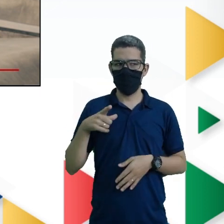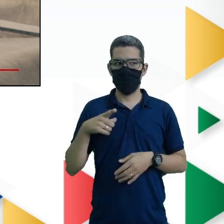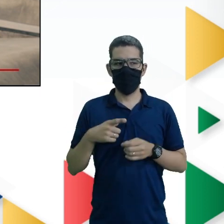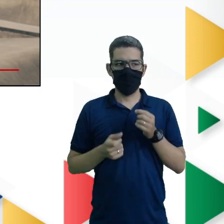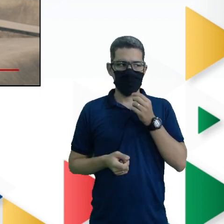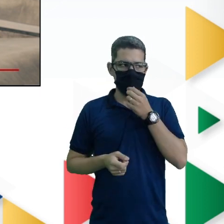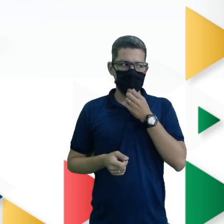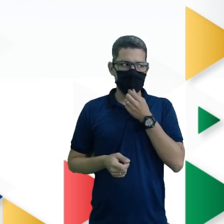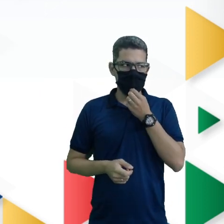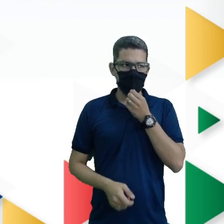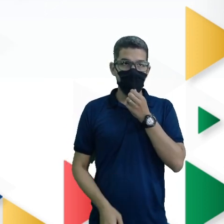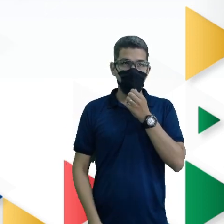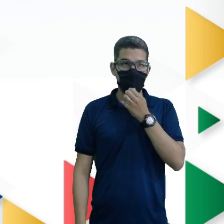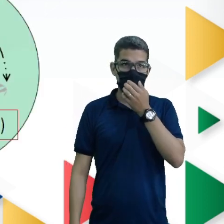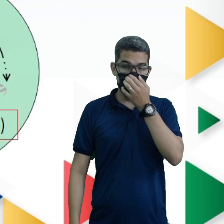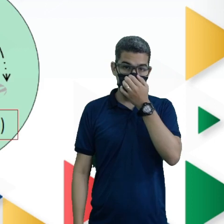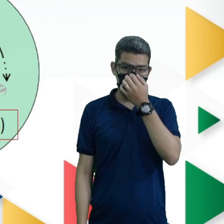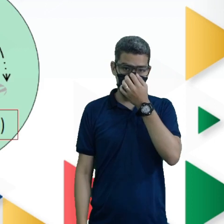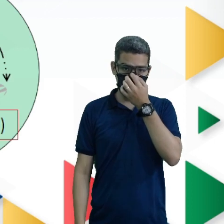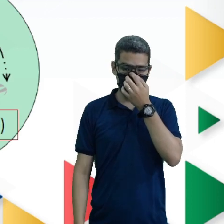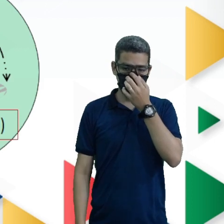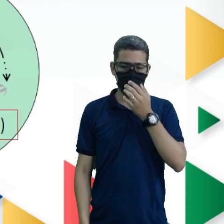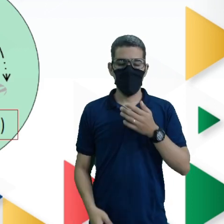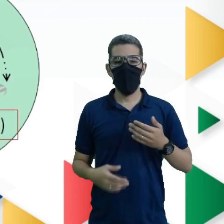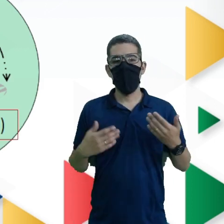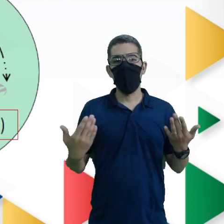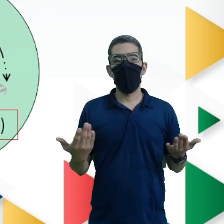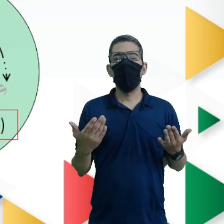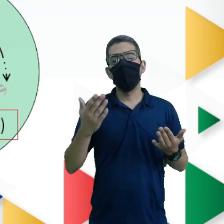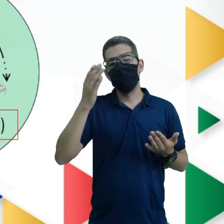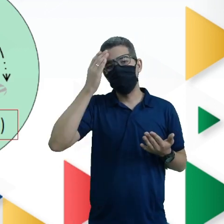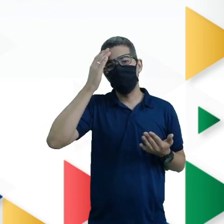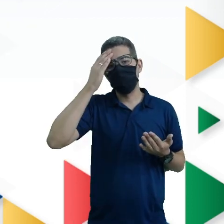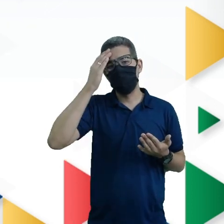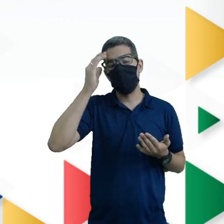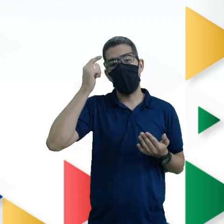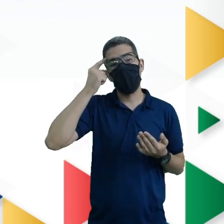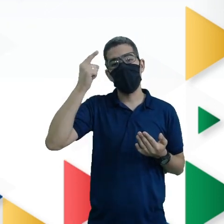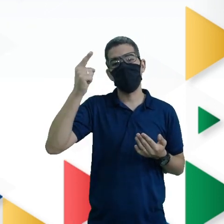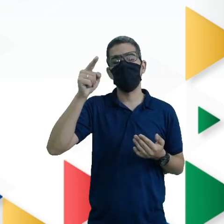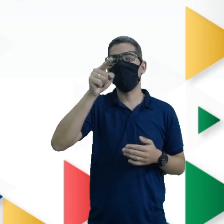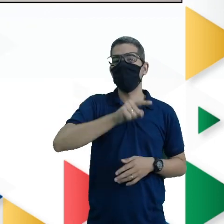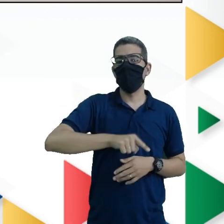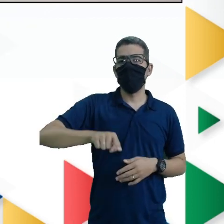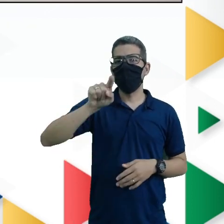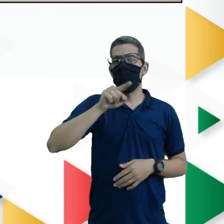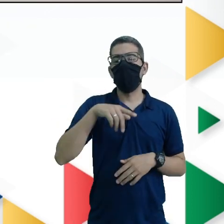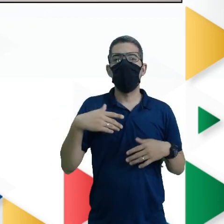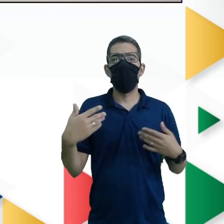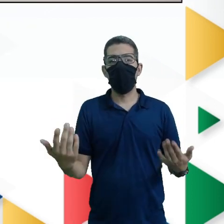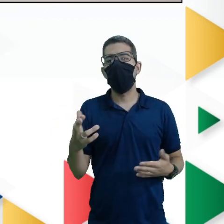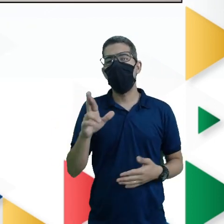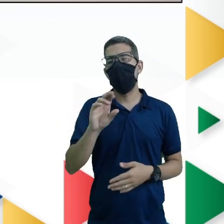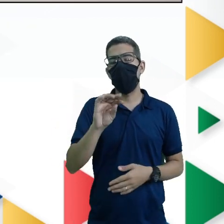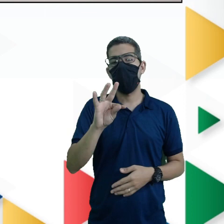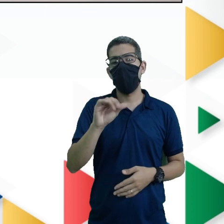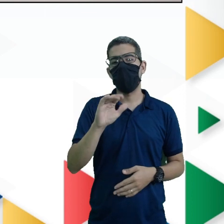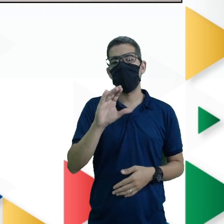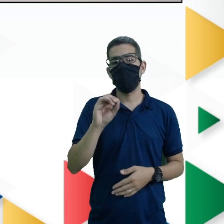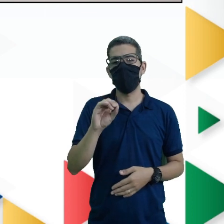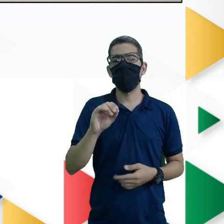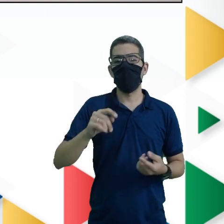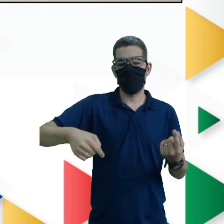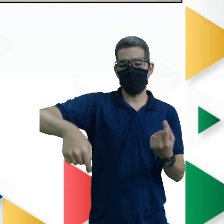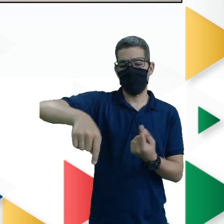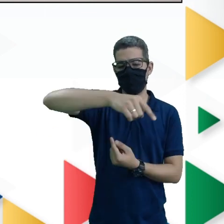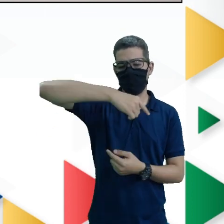está sendo executada. Tranquilo? Então, claro, tanto a ideia de giro como a ideia de rotação está presente. Não